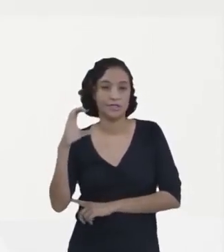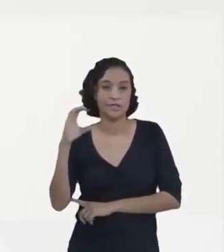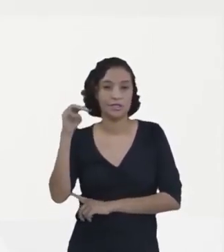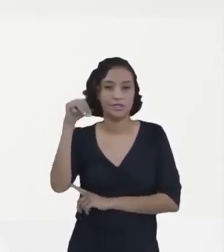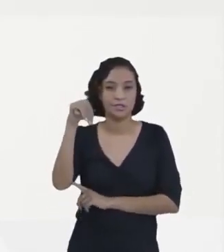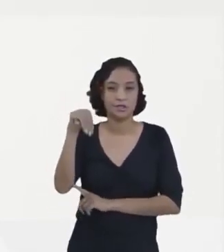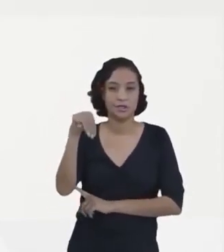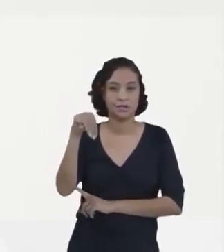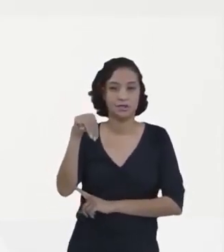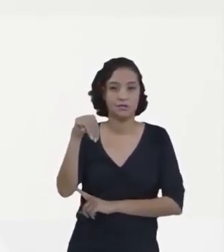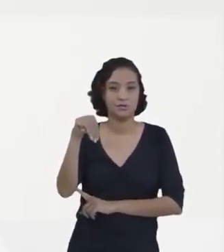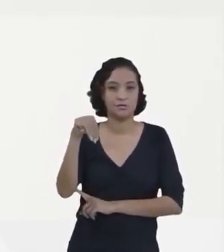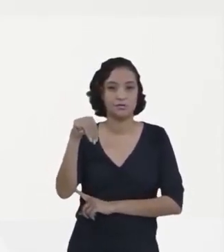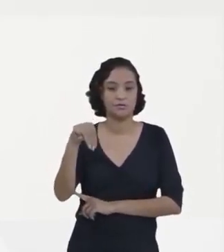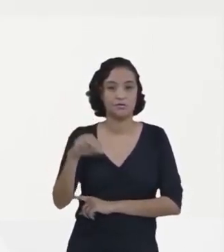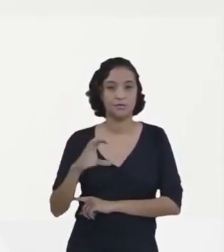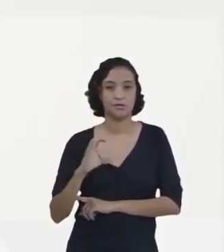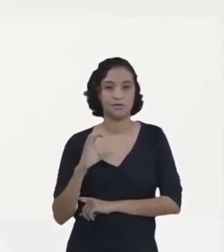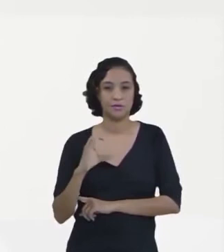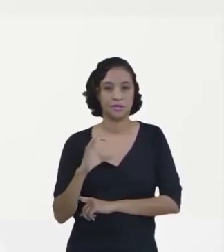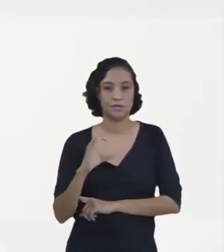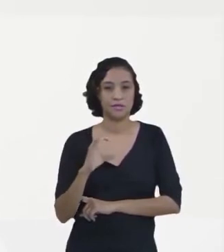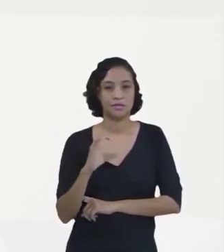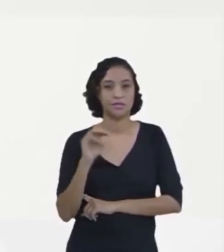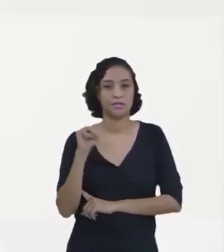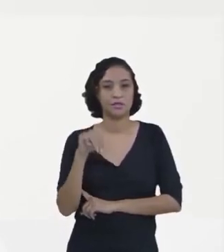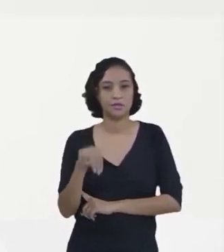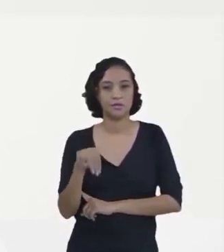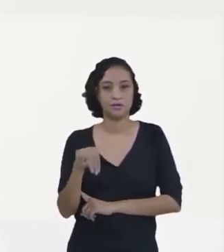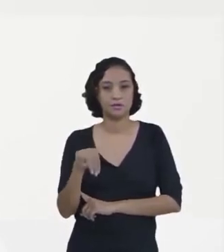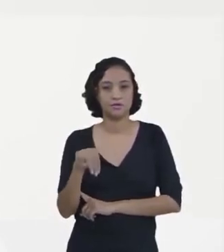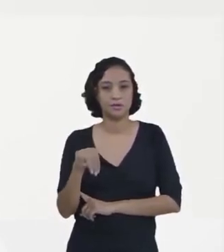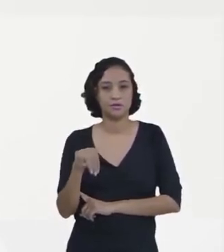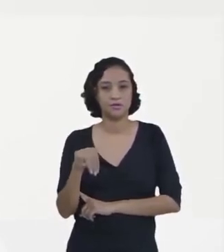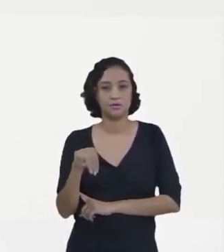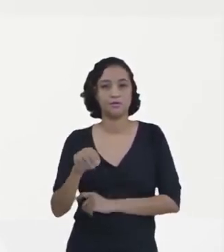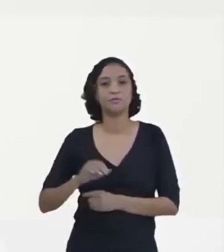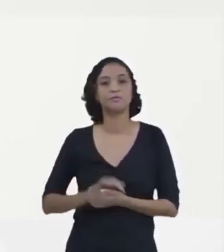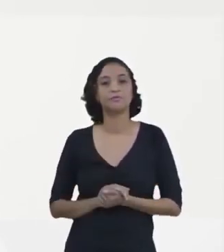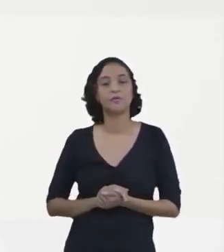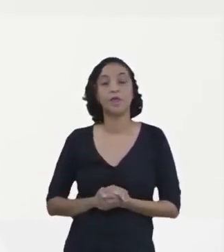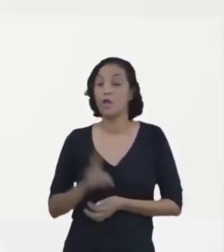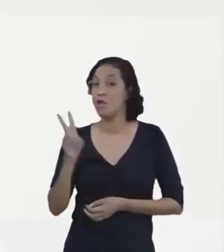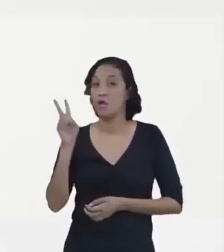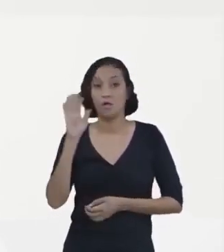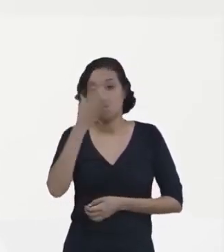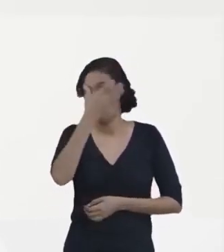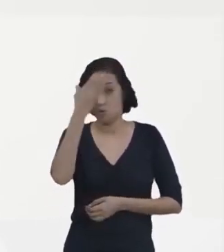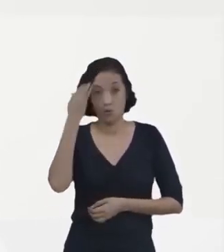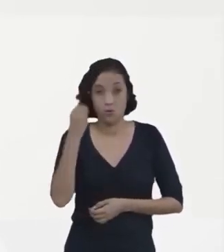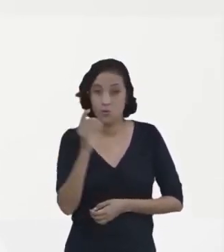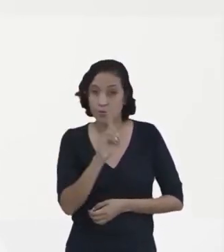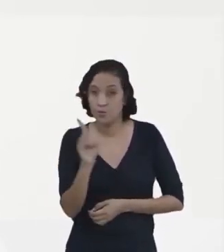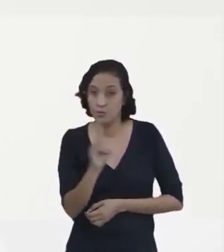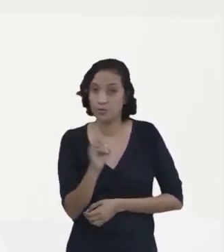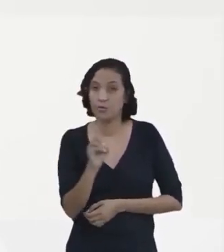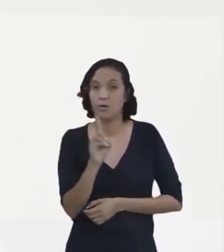centímetros. Você vai usar os centímetros. Não esquecendo que 1